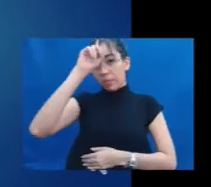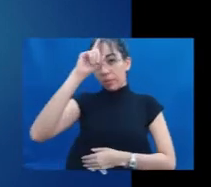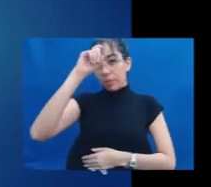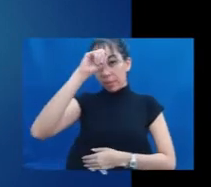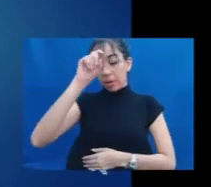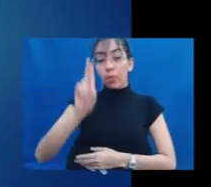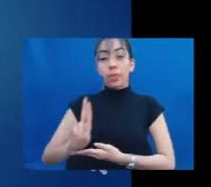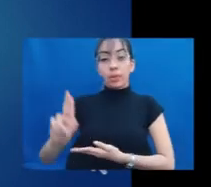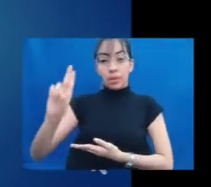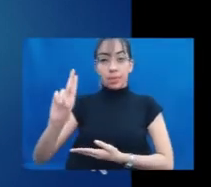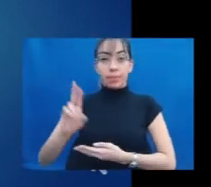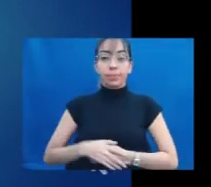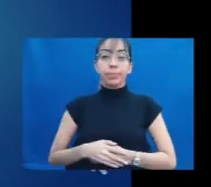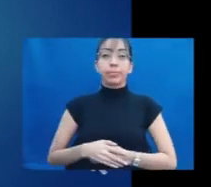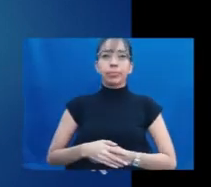Pedro.